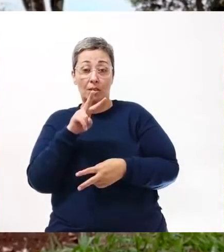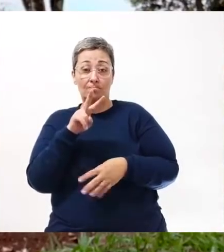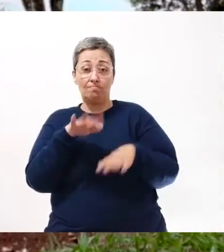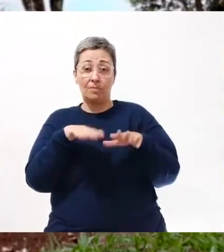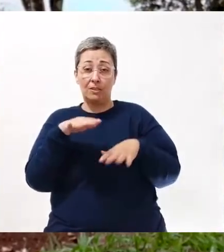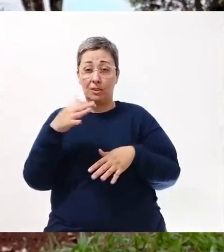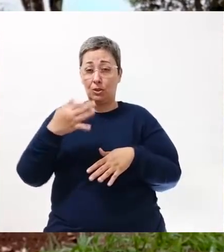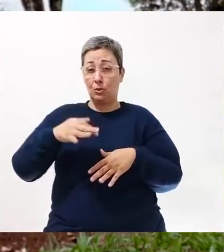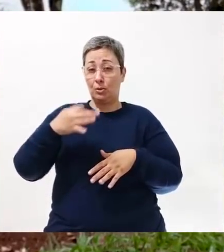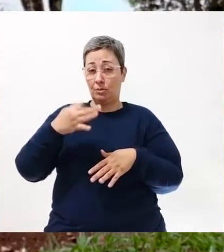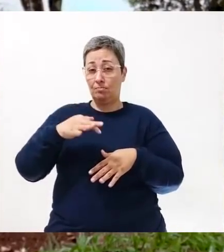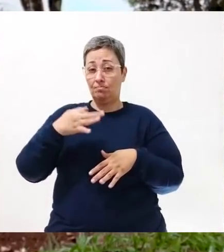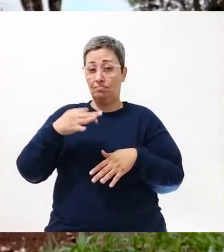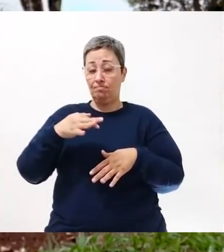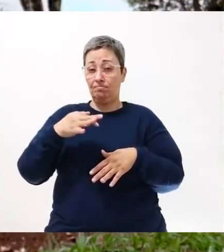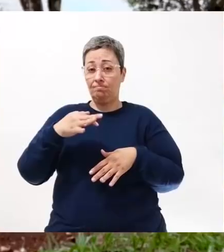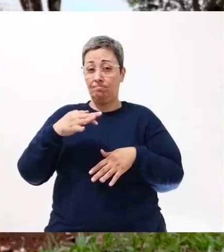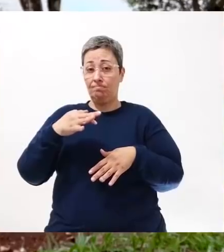Olhar dói.